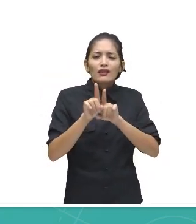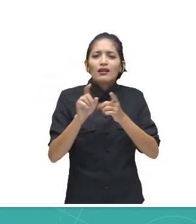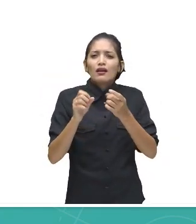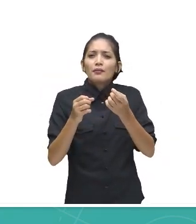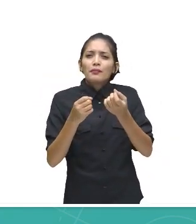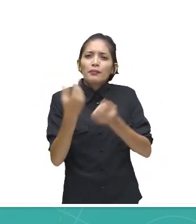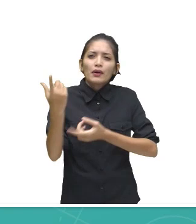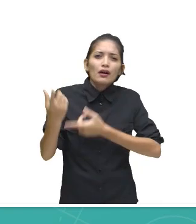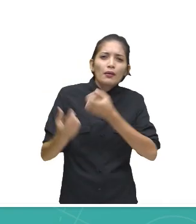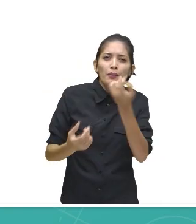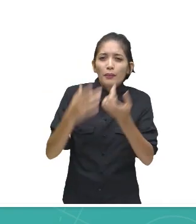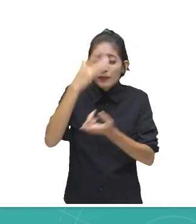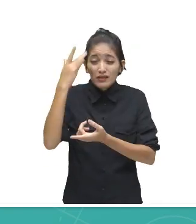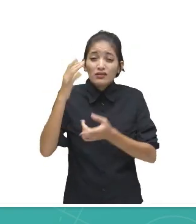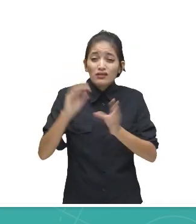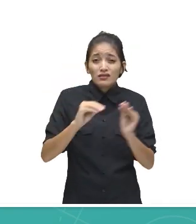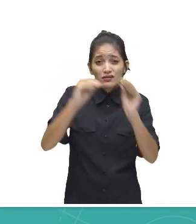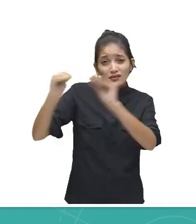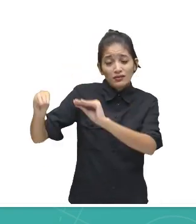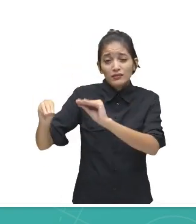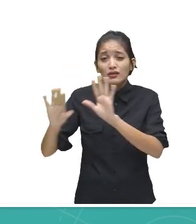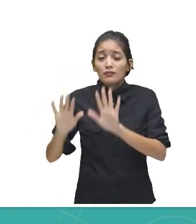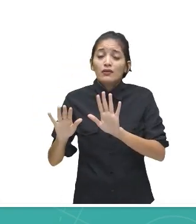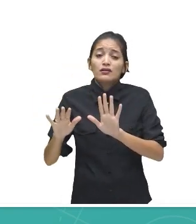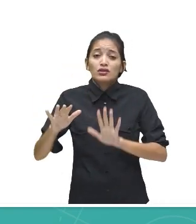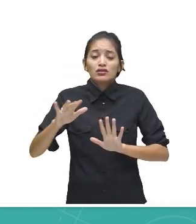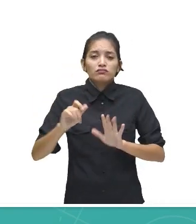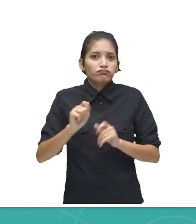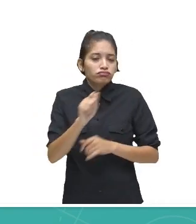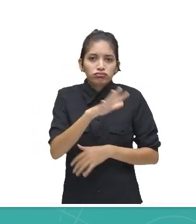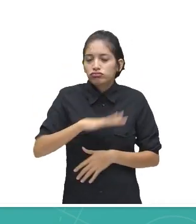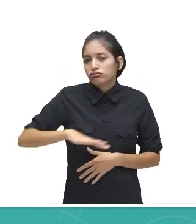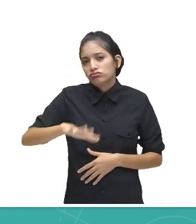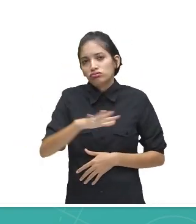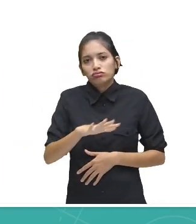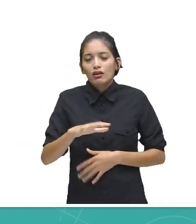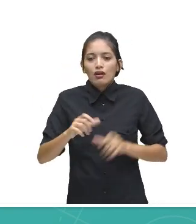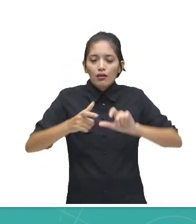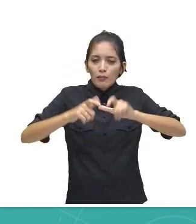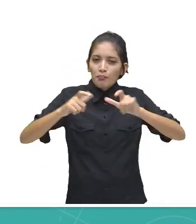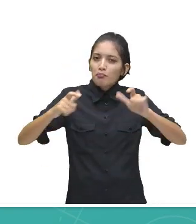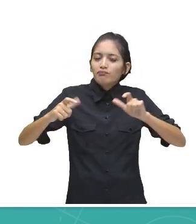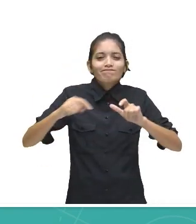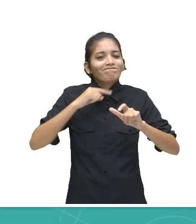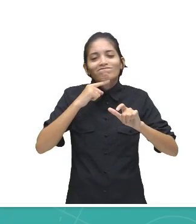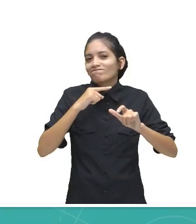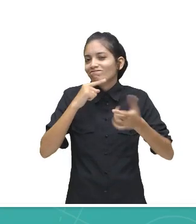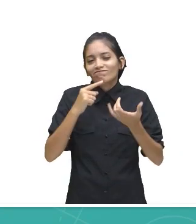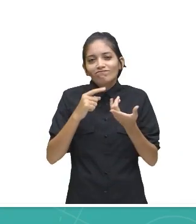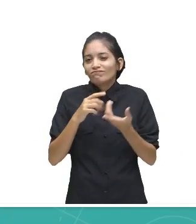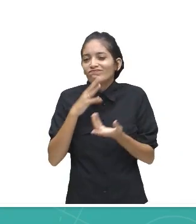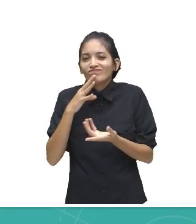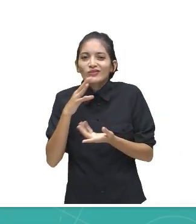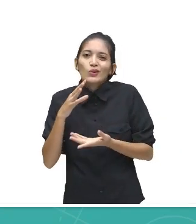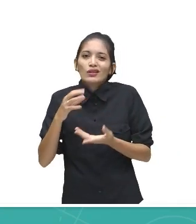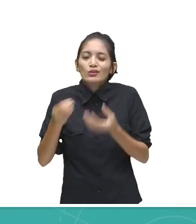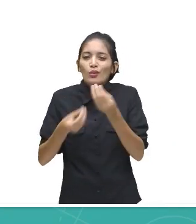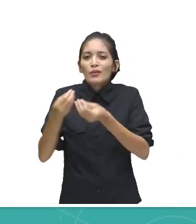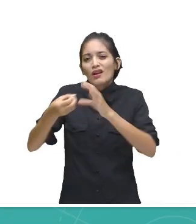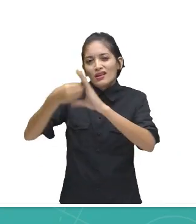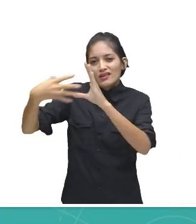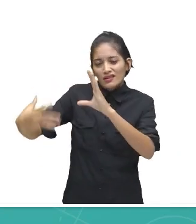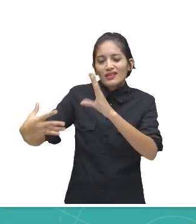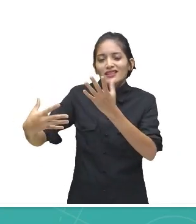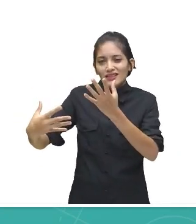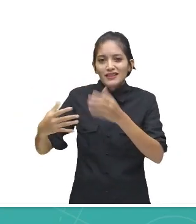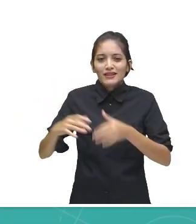pessoa foi para uma área mais distante dessa, mas no geral a maioria, né, não conhece muito características como